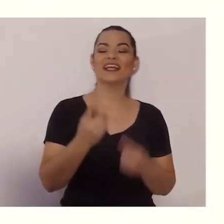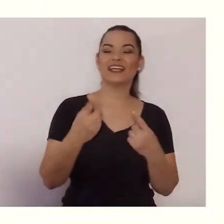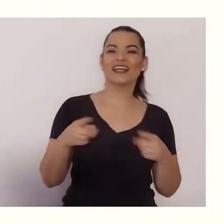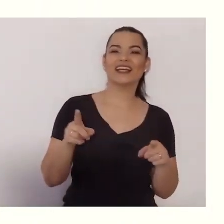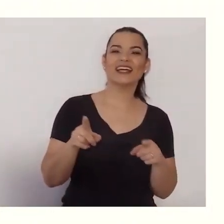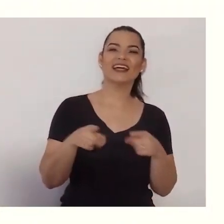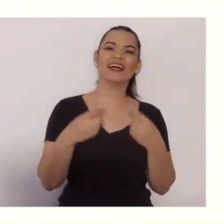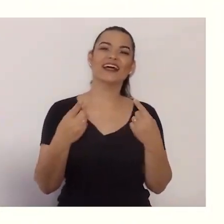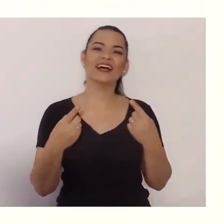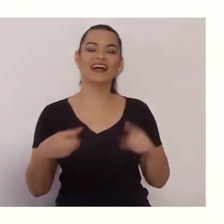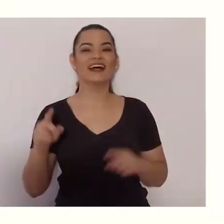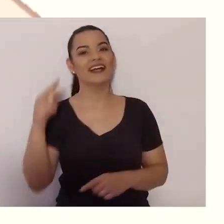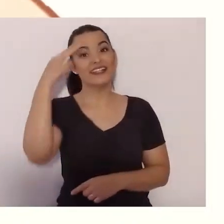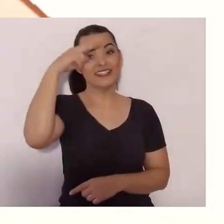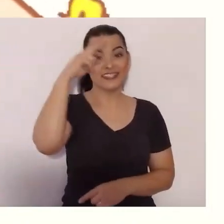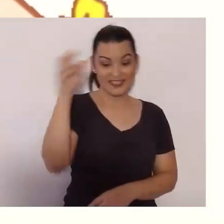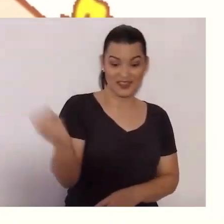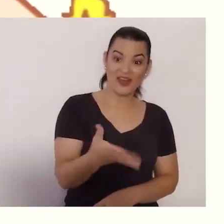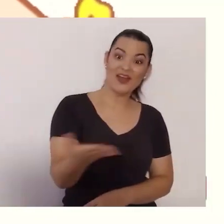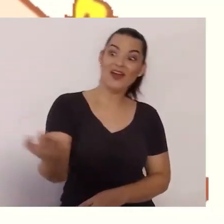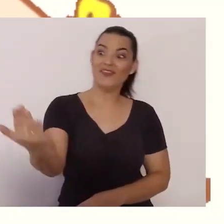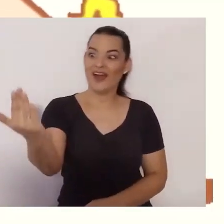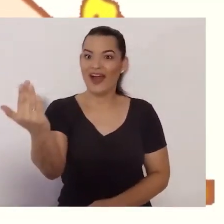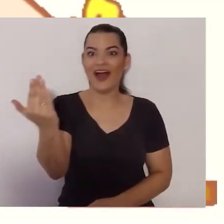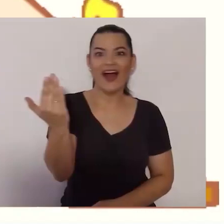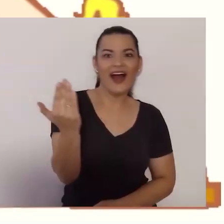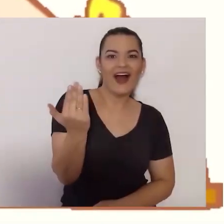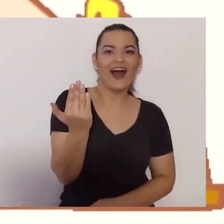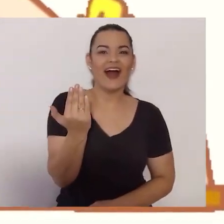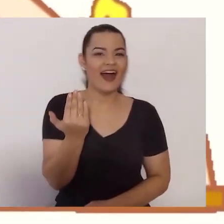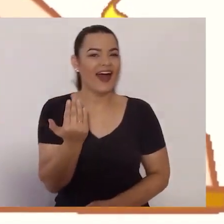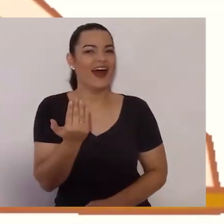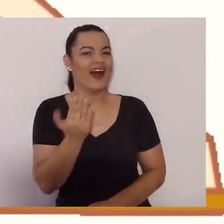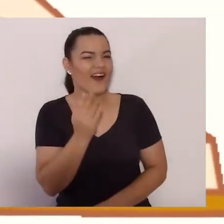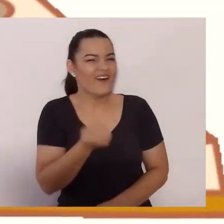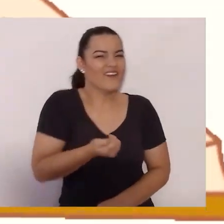E vem uma história aí.